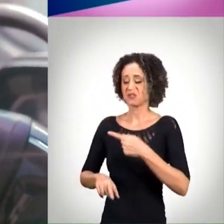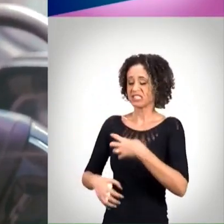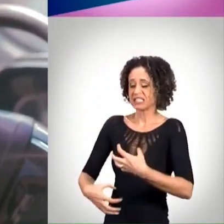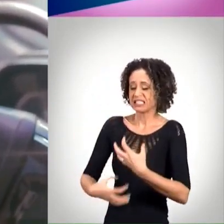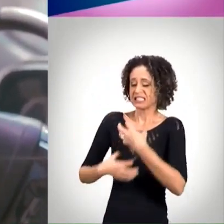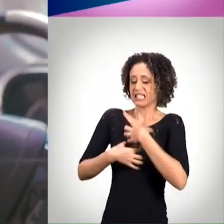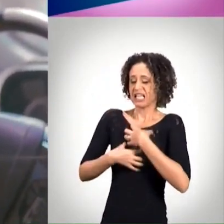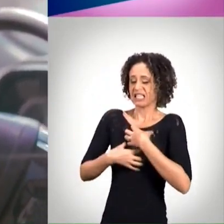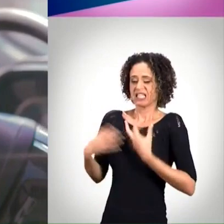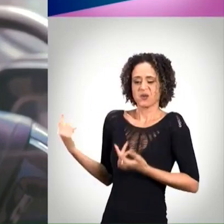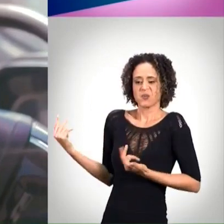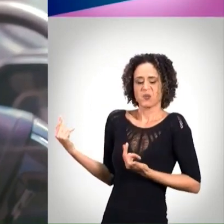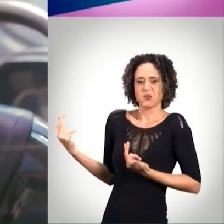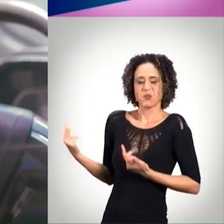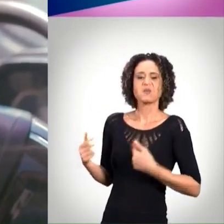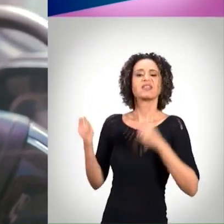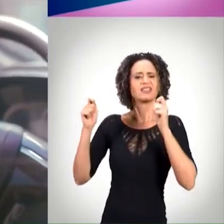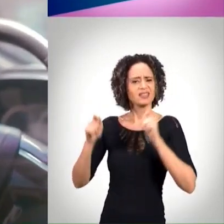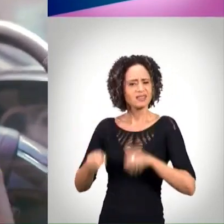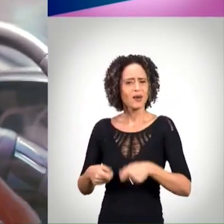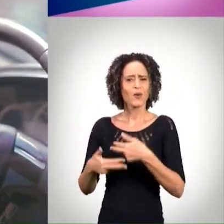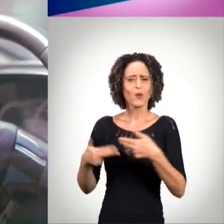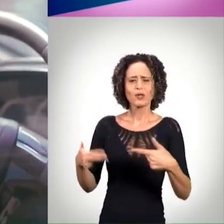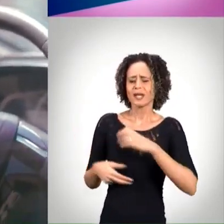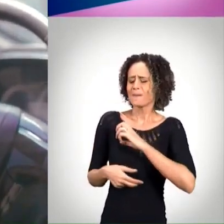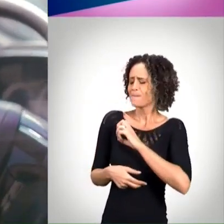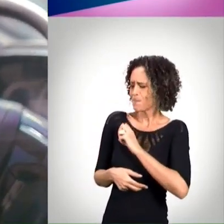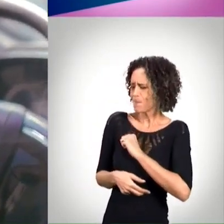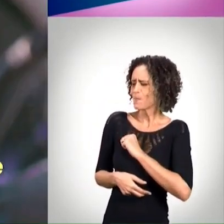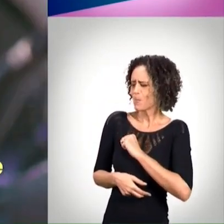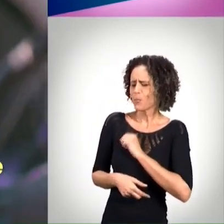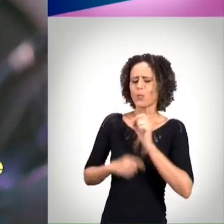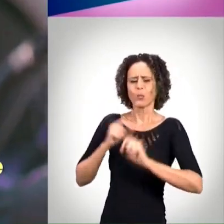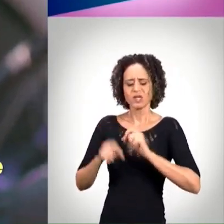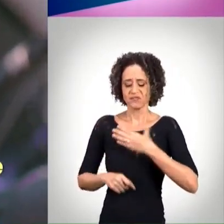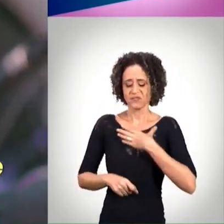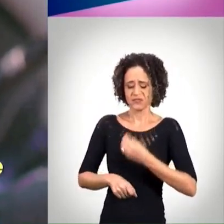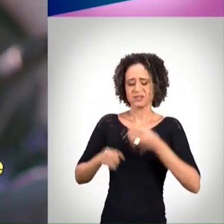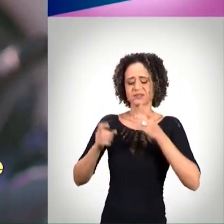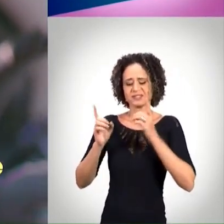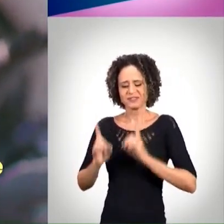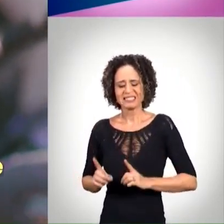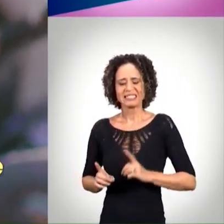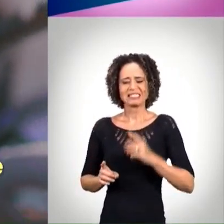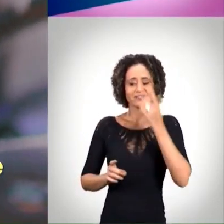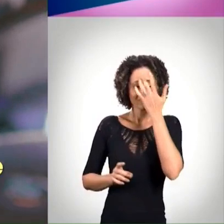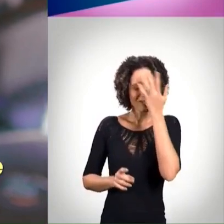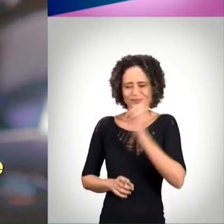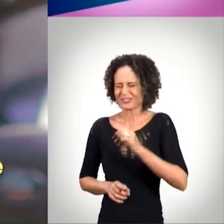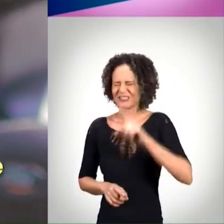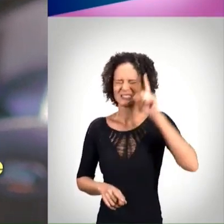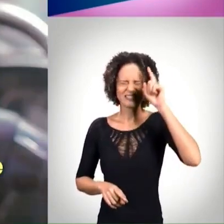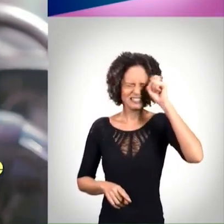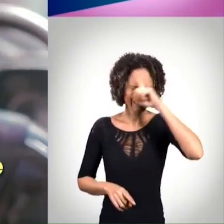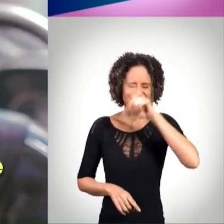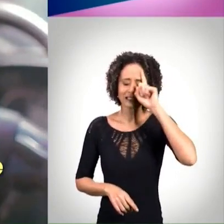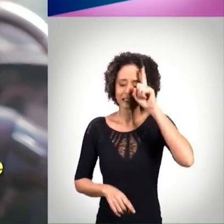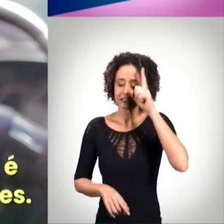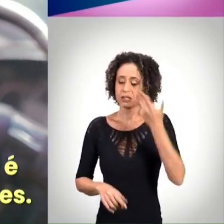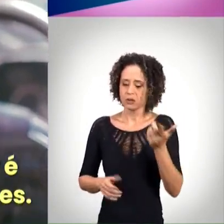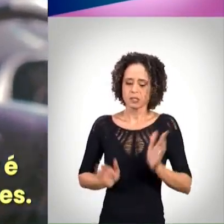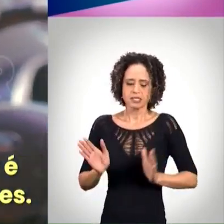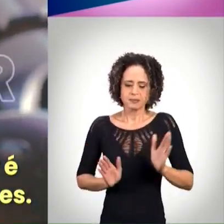a nossa dor e consegue ver as coisas com mais amor, que é eu ter um filho, a dificuldade do dia a dia.